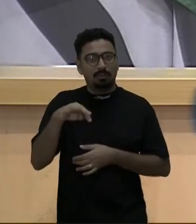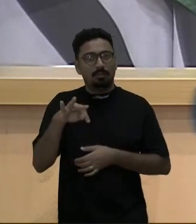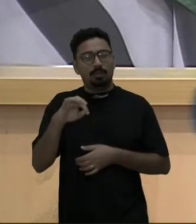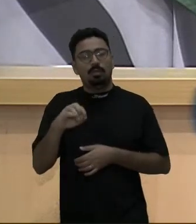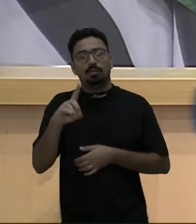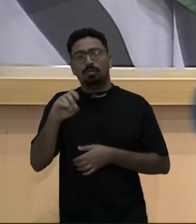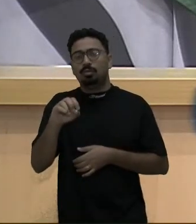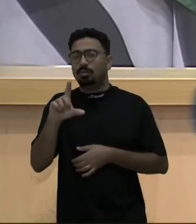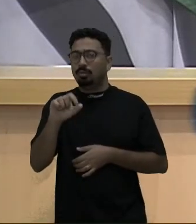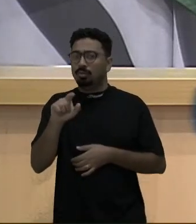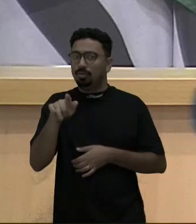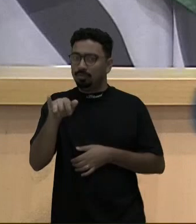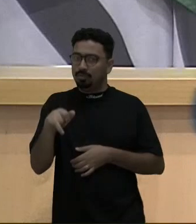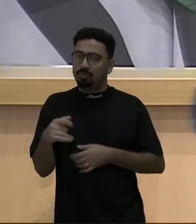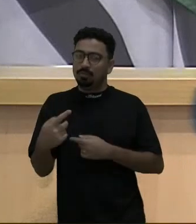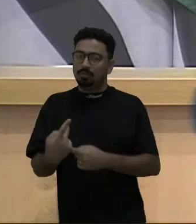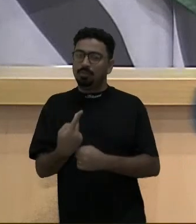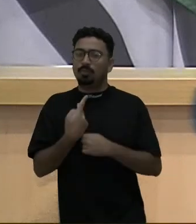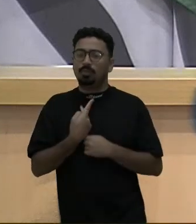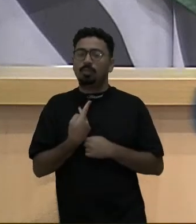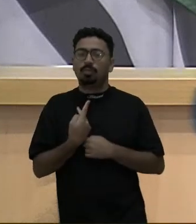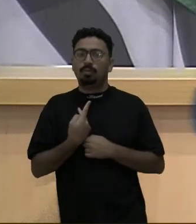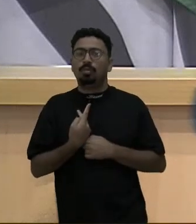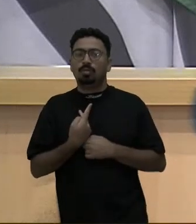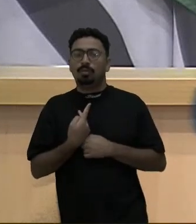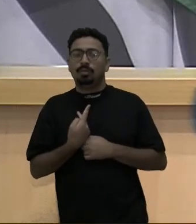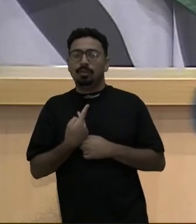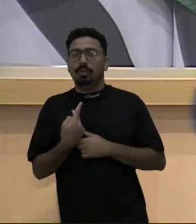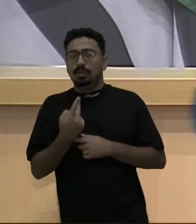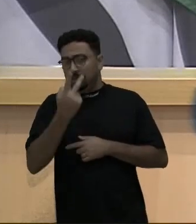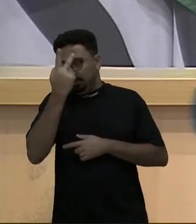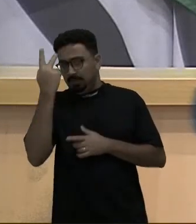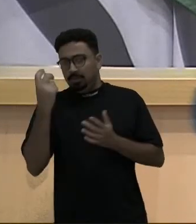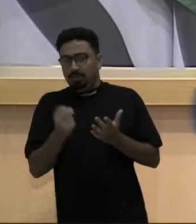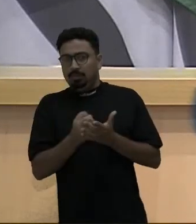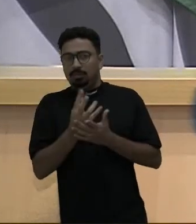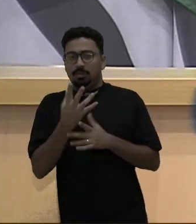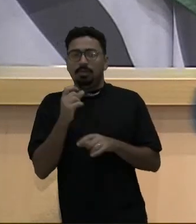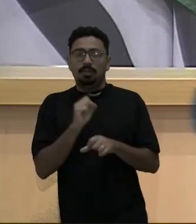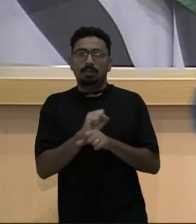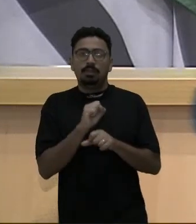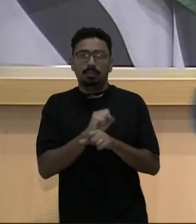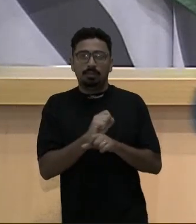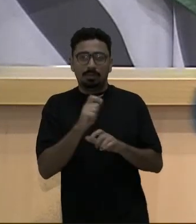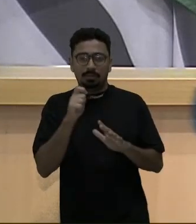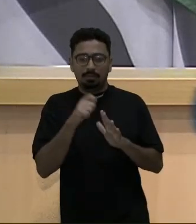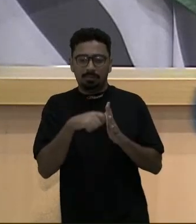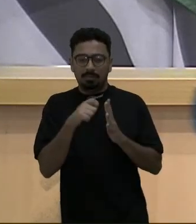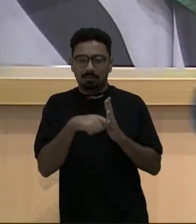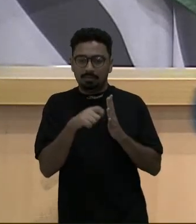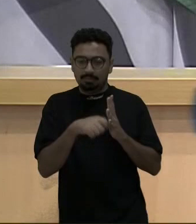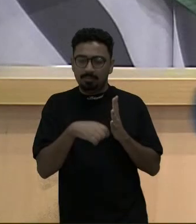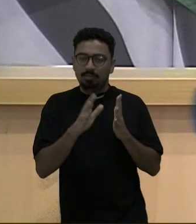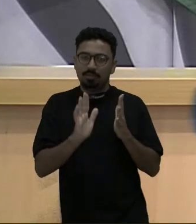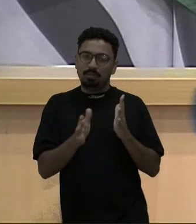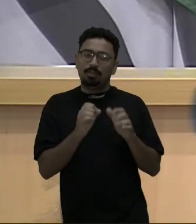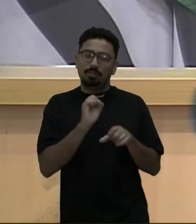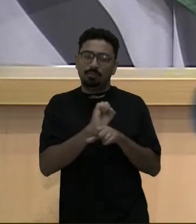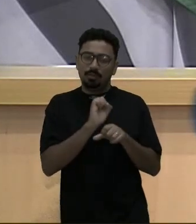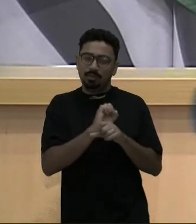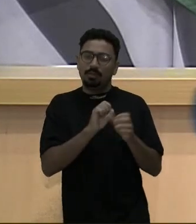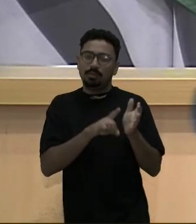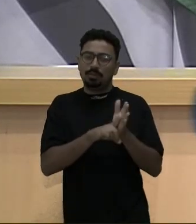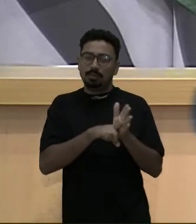fomos procurados por várias pessoas que estão esperando há meses um exame, uma